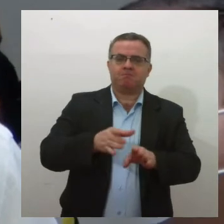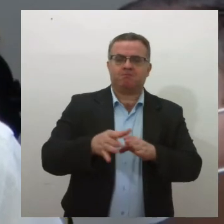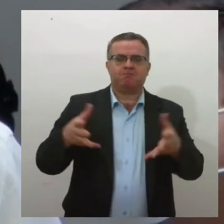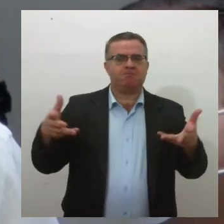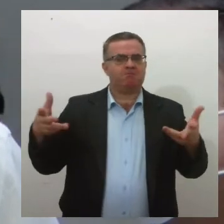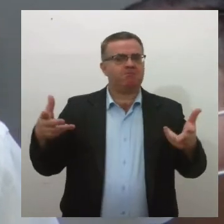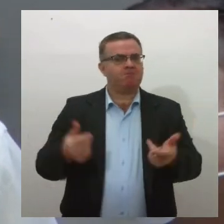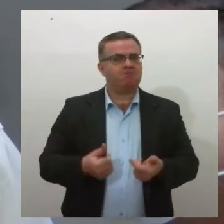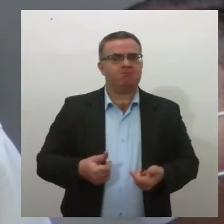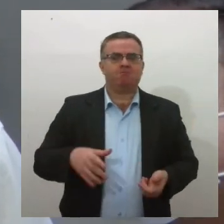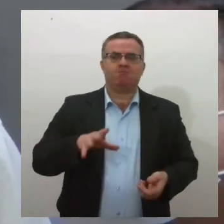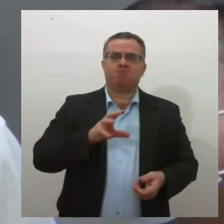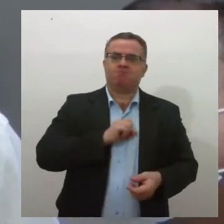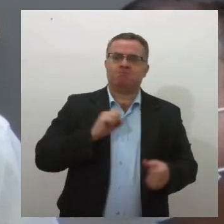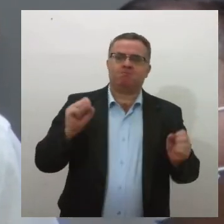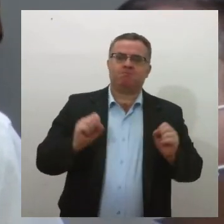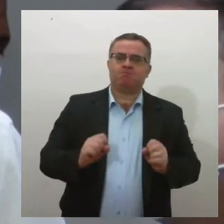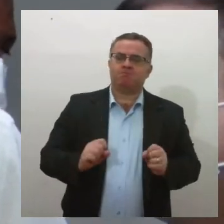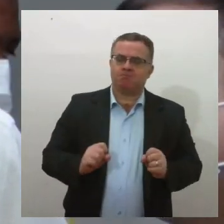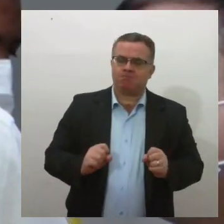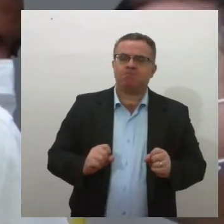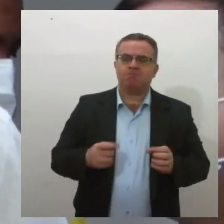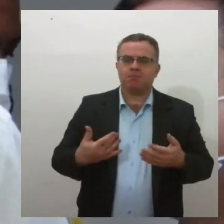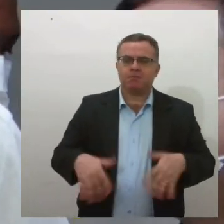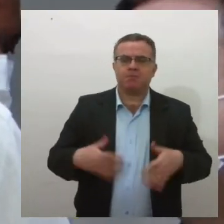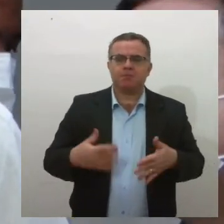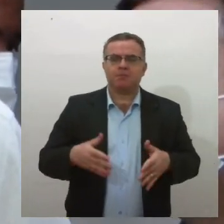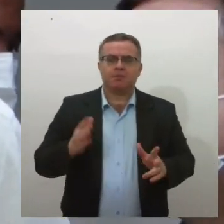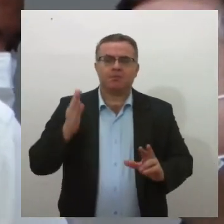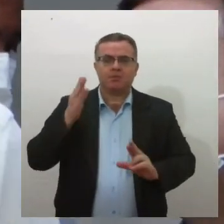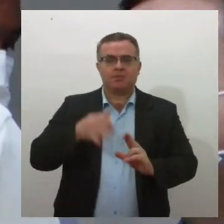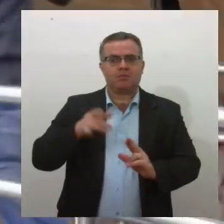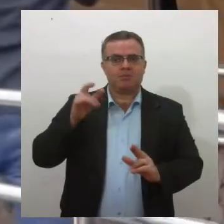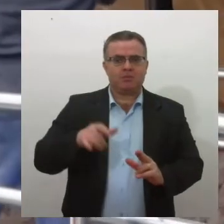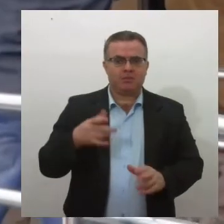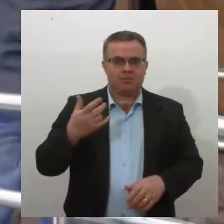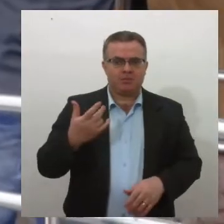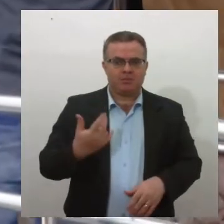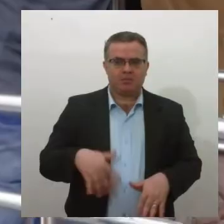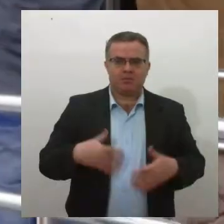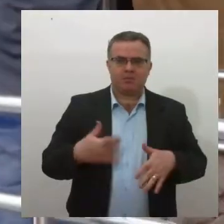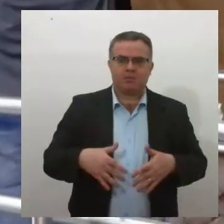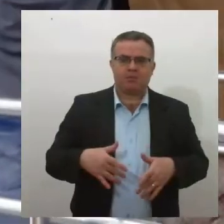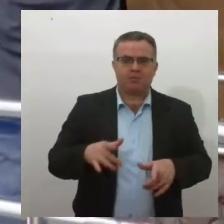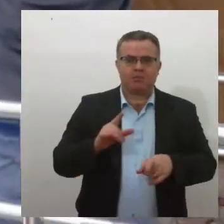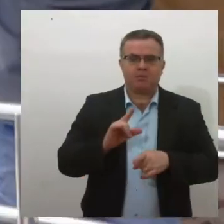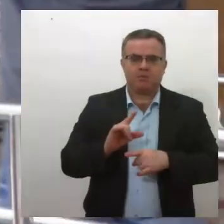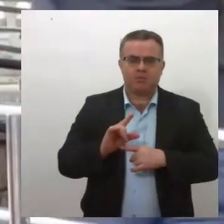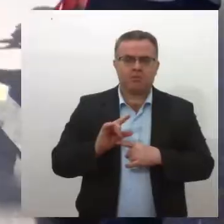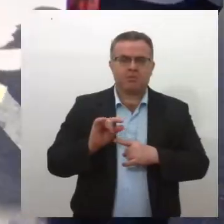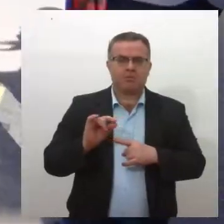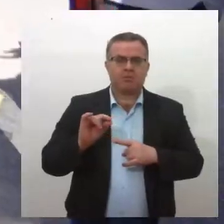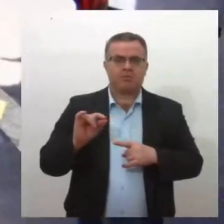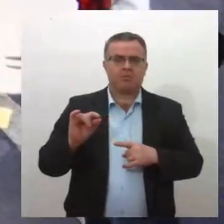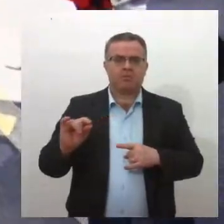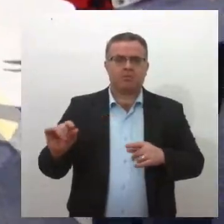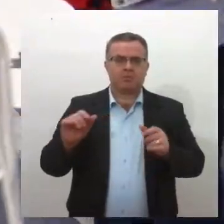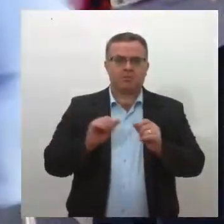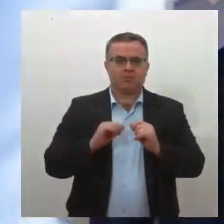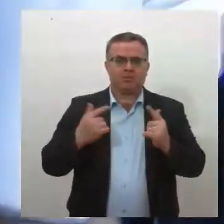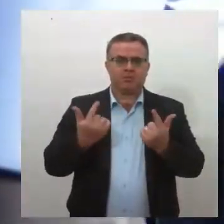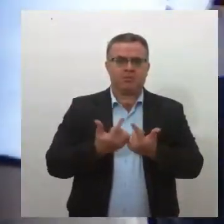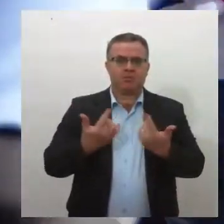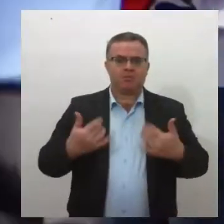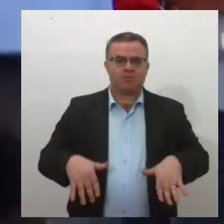sergipano de coração que deixa um legado muito bonito para a história do nosso estado. Ao deixar a Assembleia Legislativa,